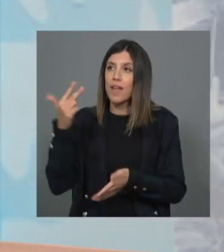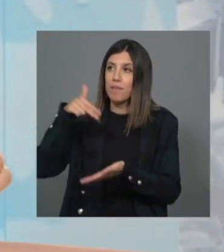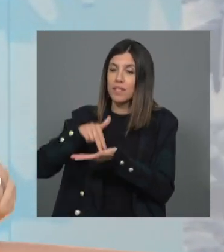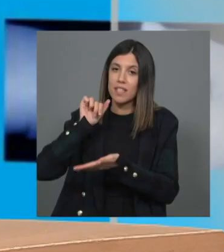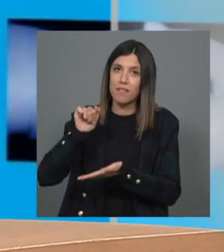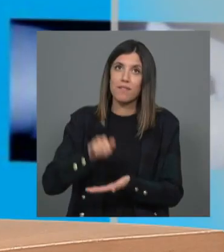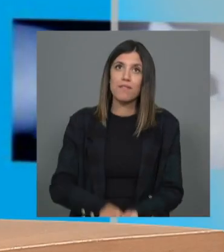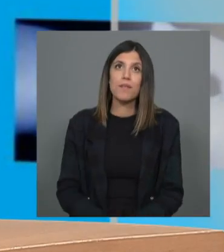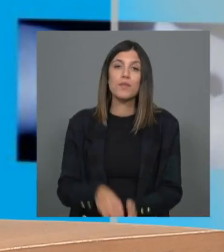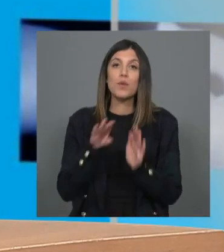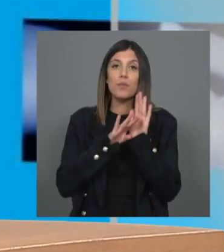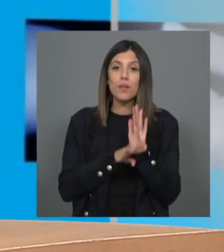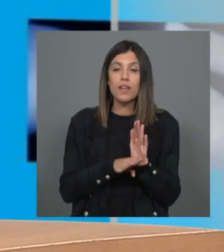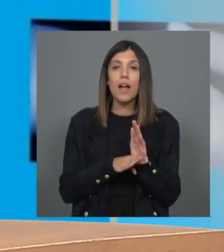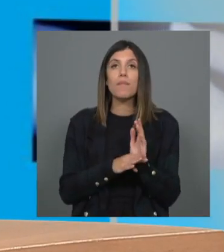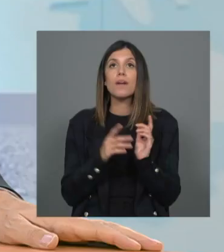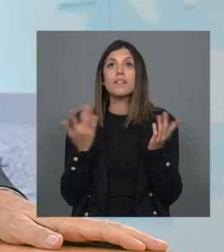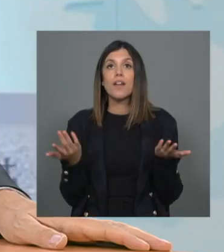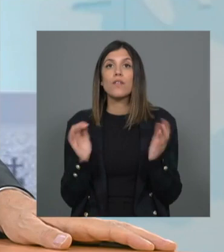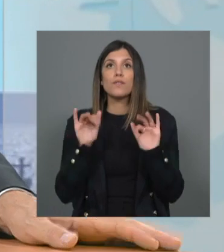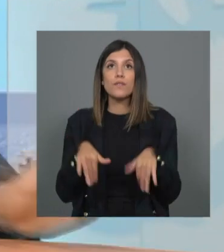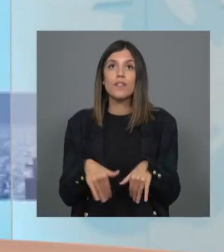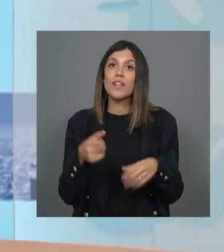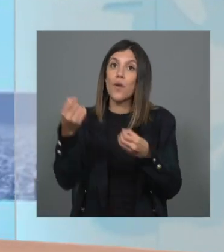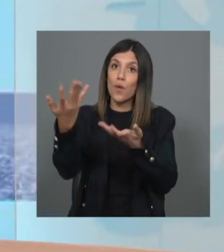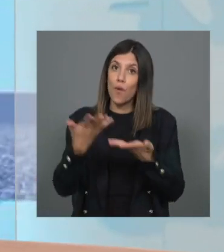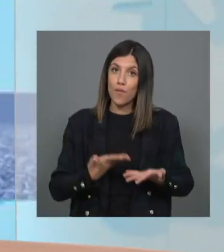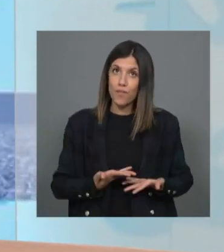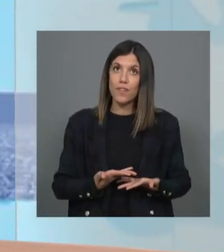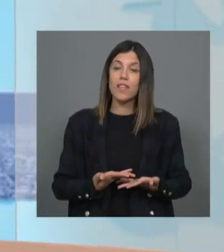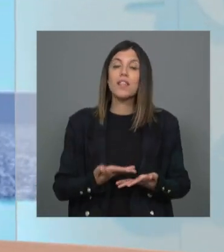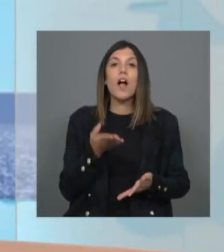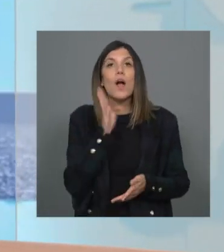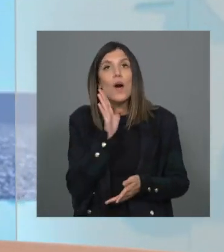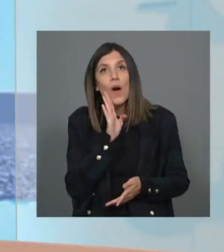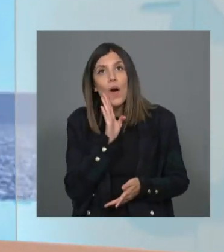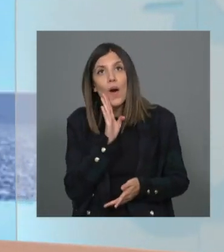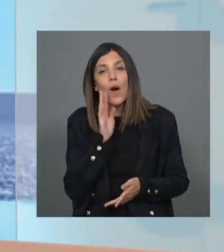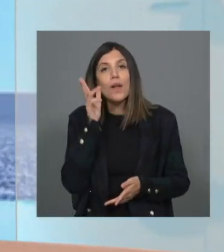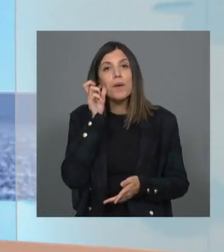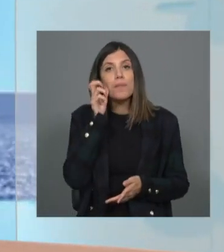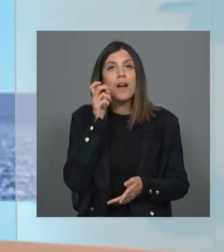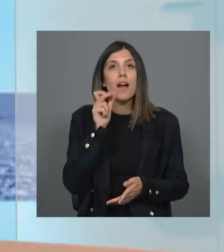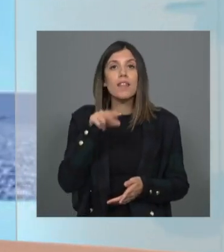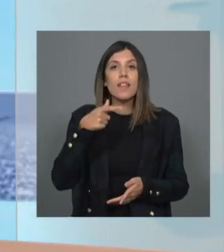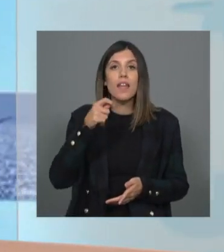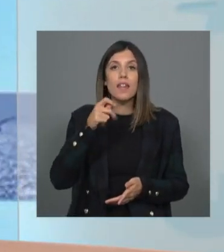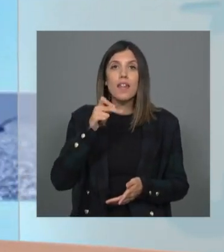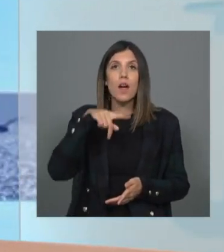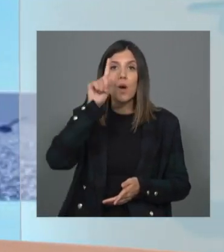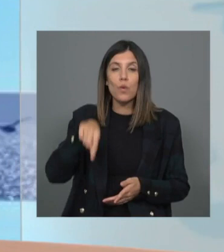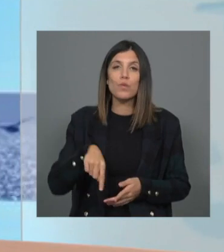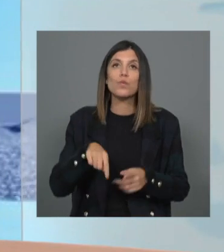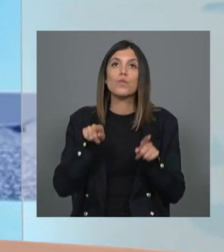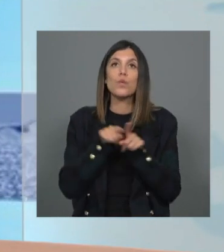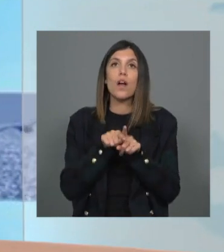no programa Eclésia. A terminar fica ainda esse convite a que mais logo escute na Antena 1 a edição a rádio do programa